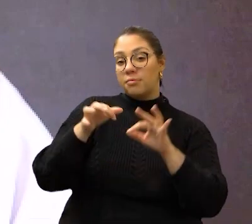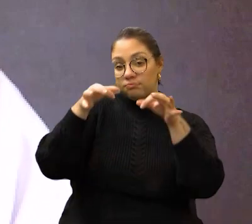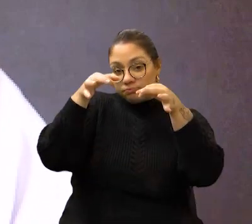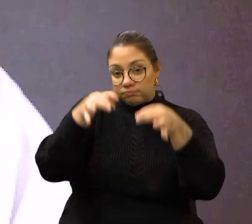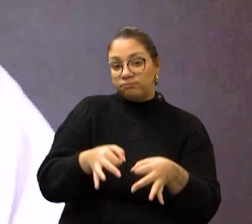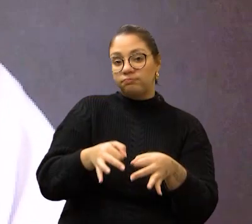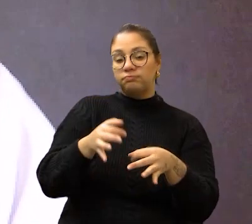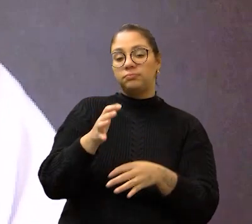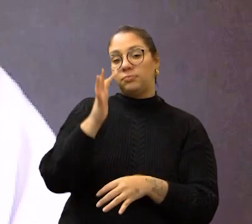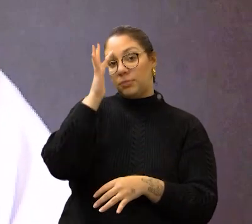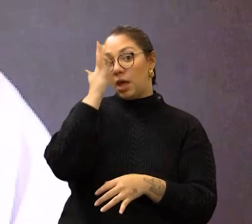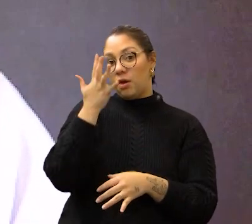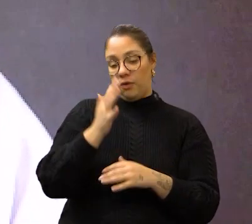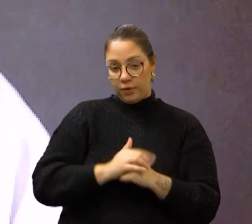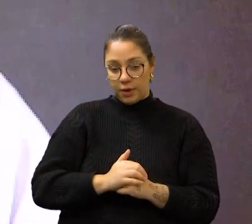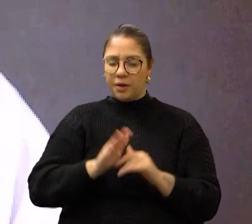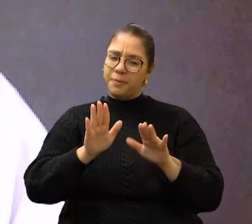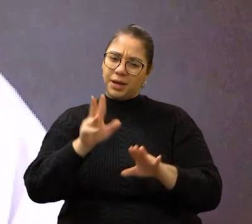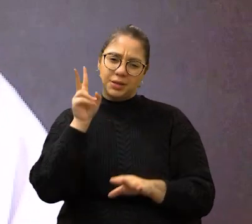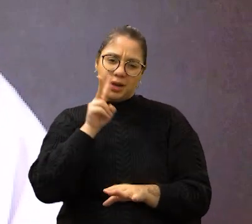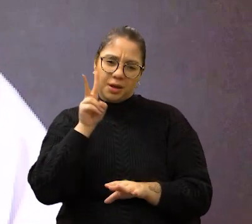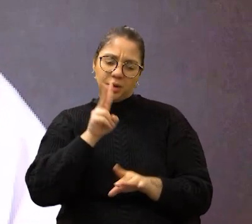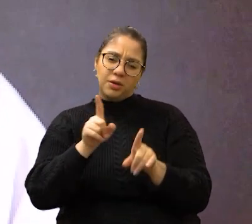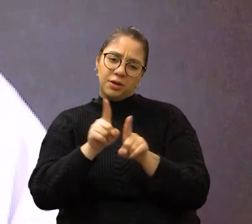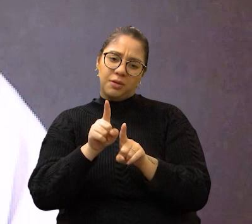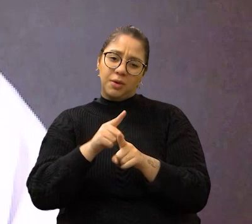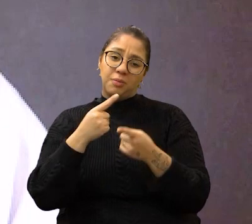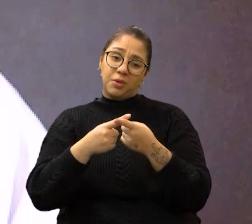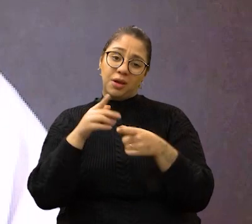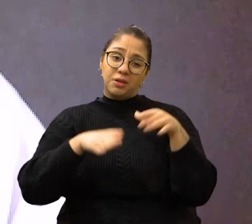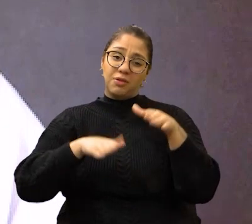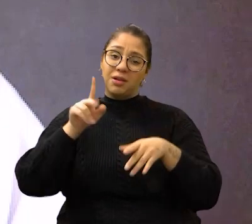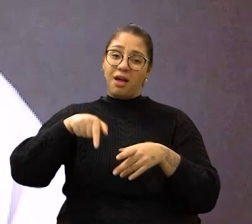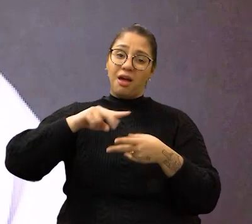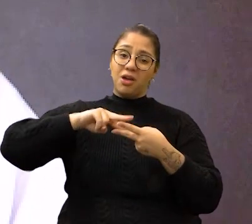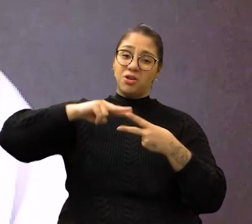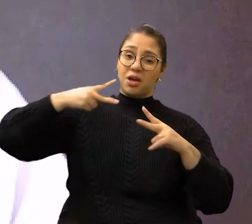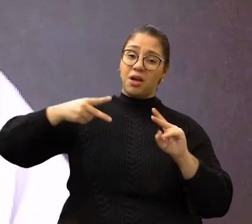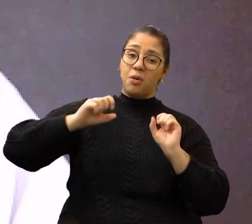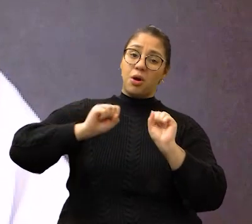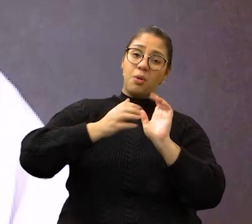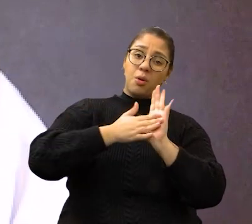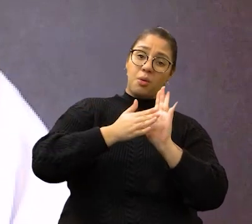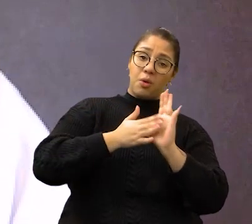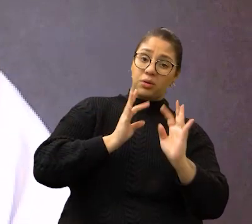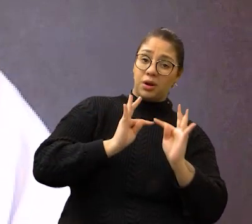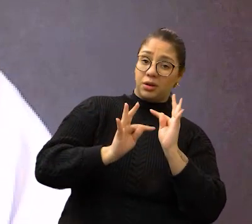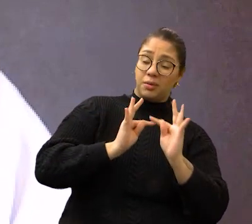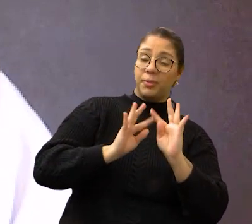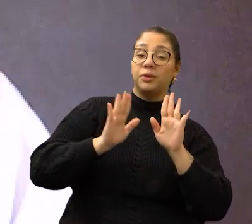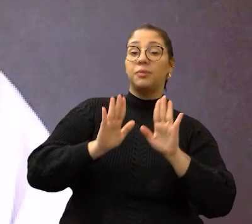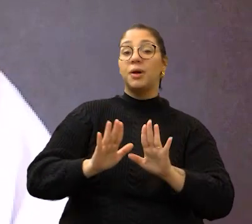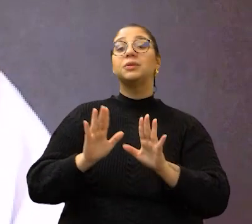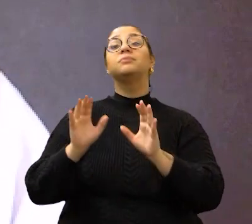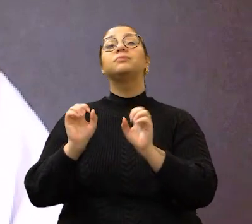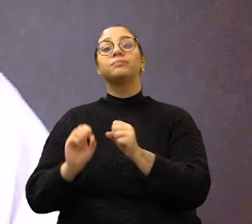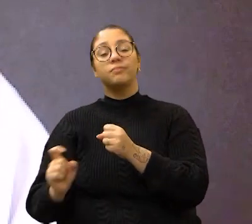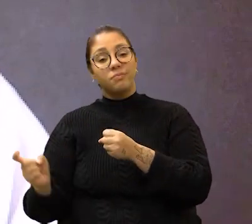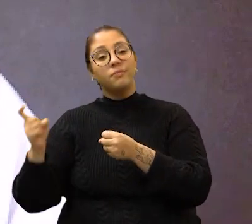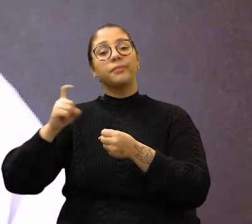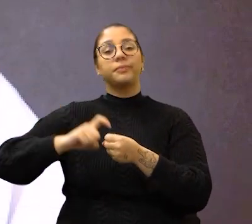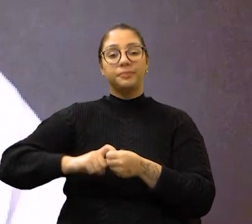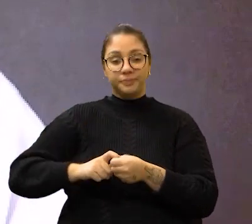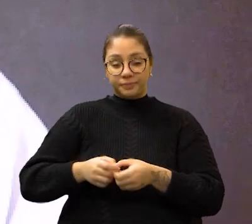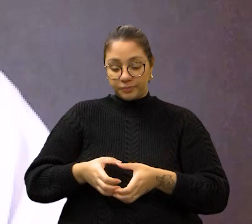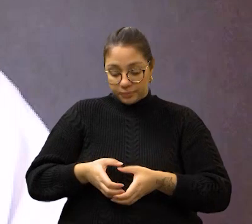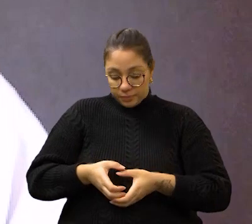efetivo. Mas lembrando que algumas vezes, por ser genético, às vezes a gente pode propor um tratamento e que ele pode voltar a